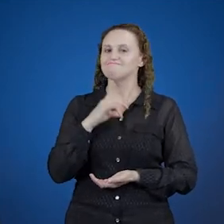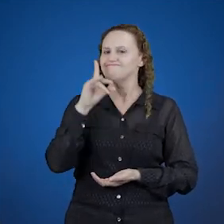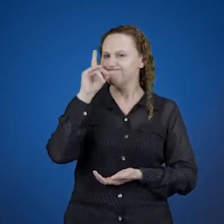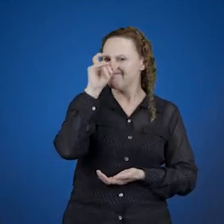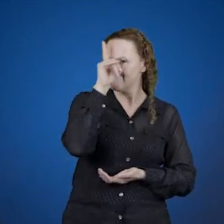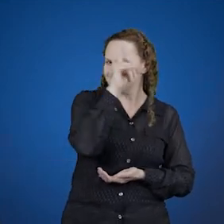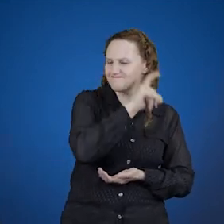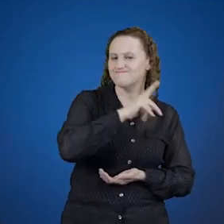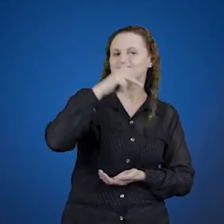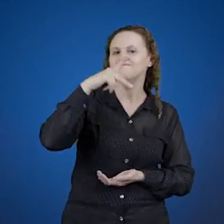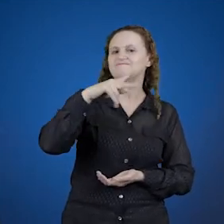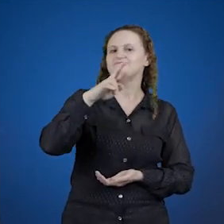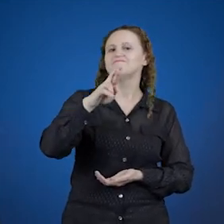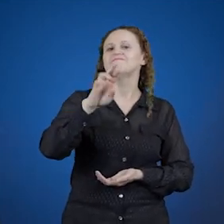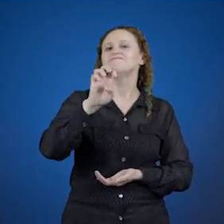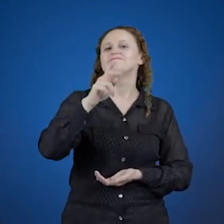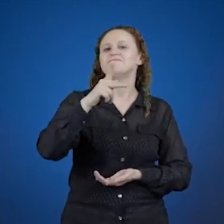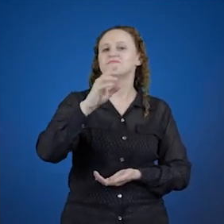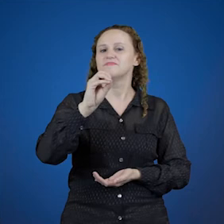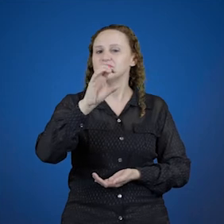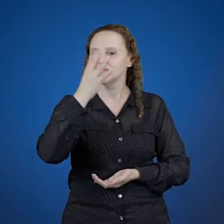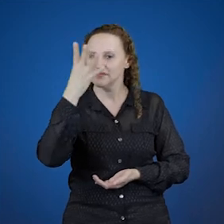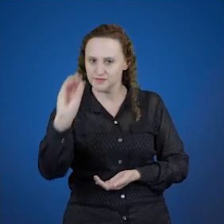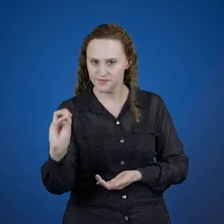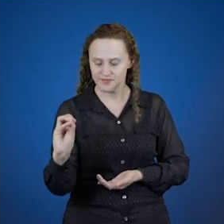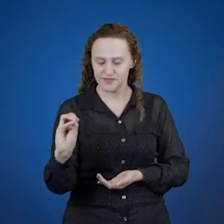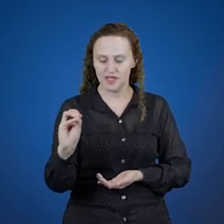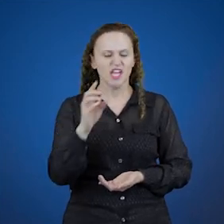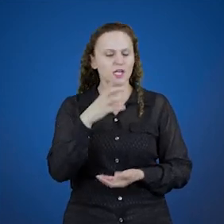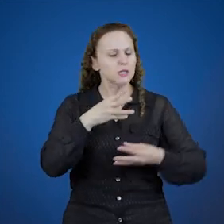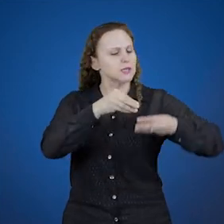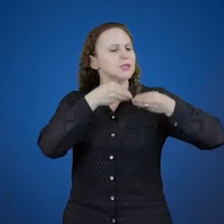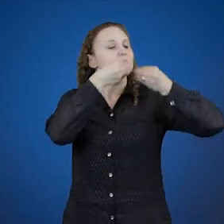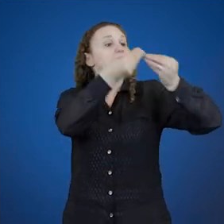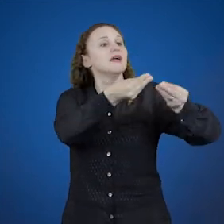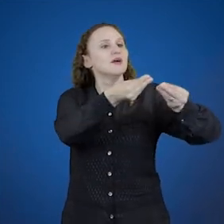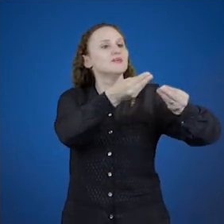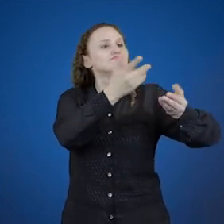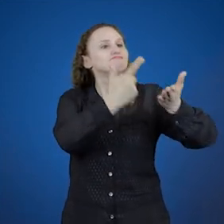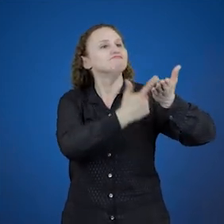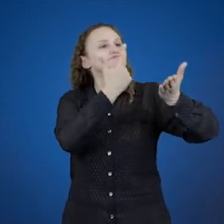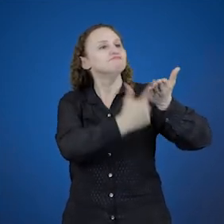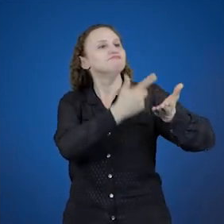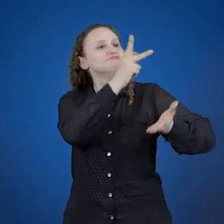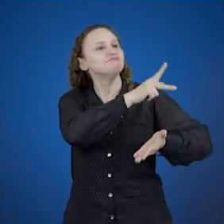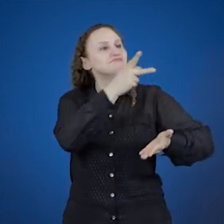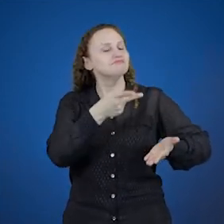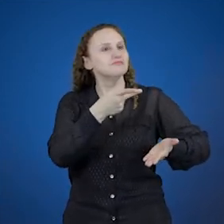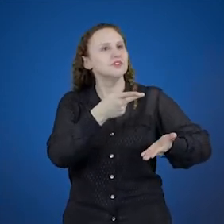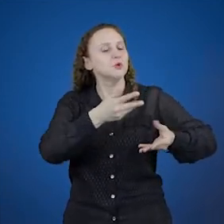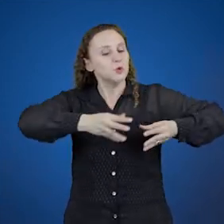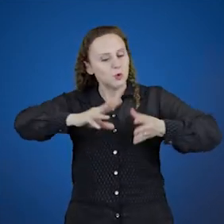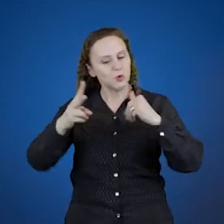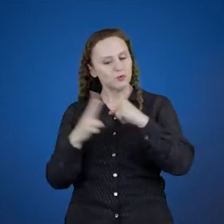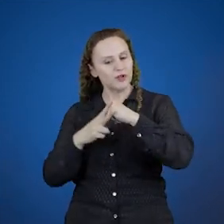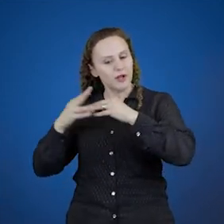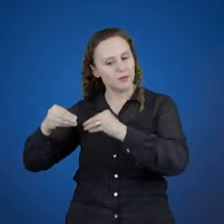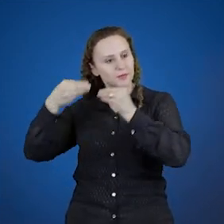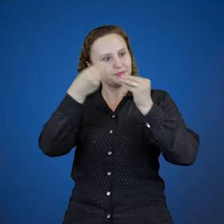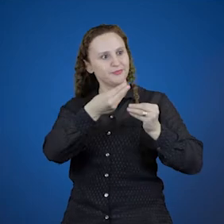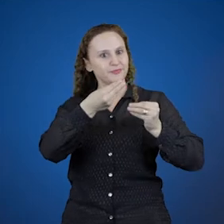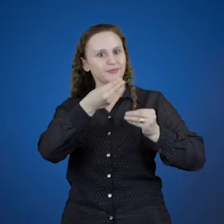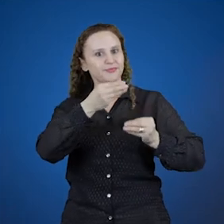preposição deu o livro para o professor entre o verbo dar e